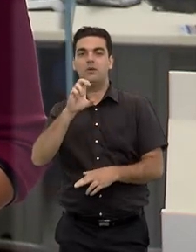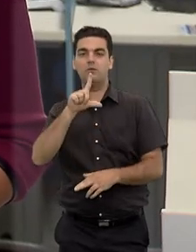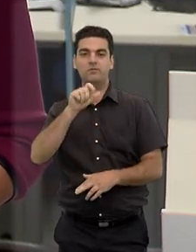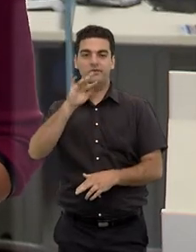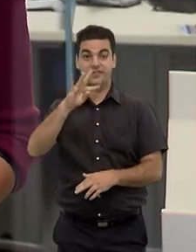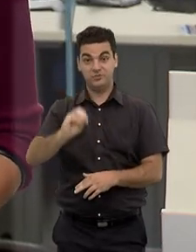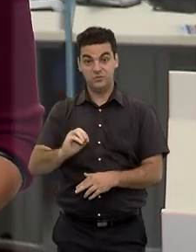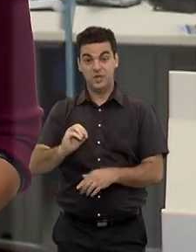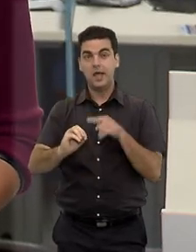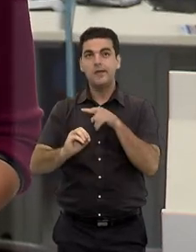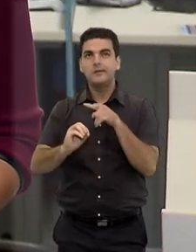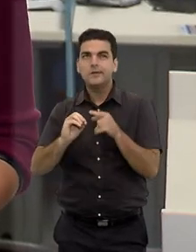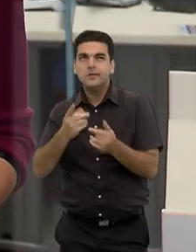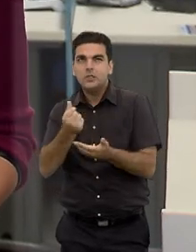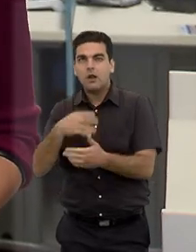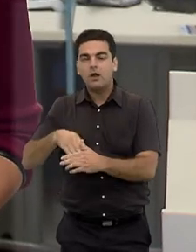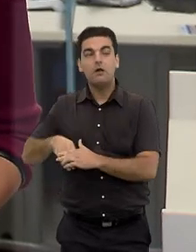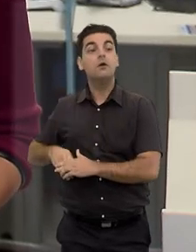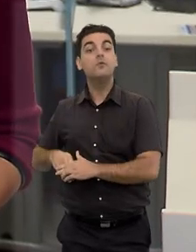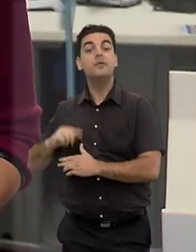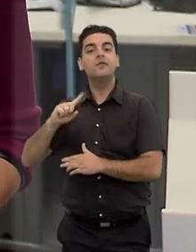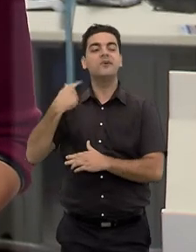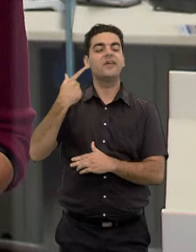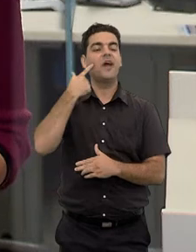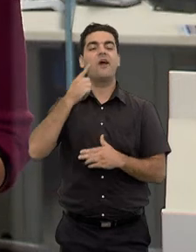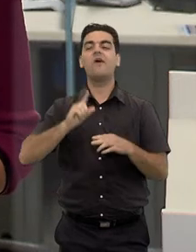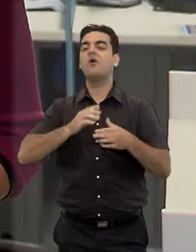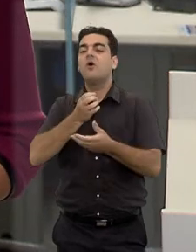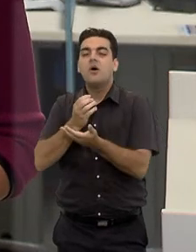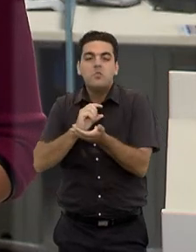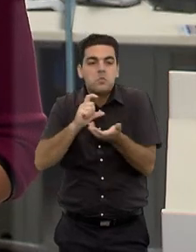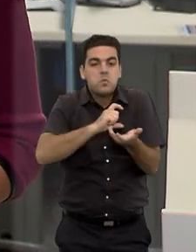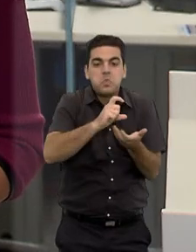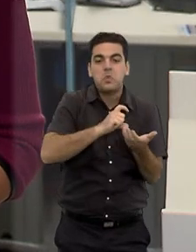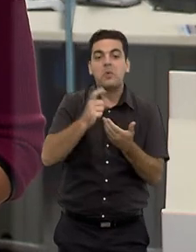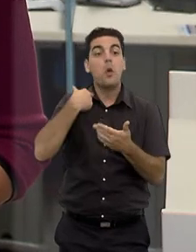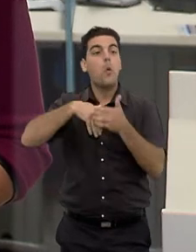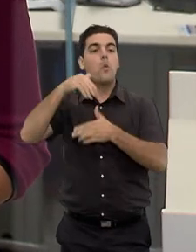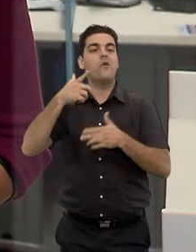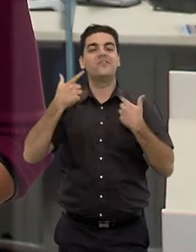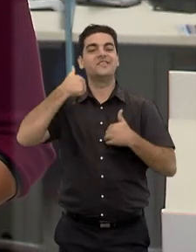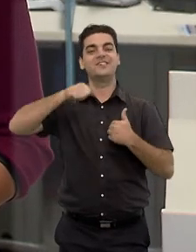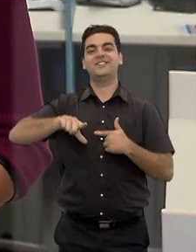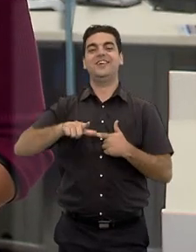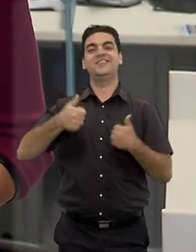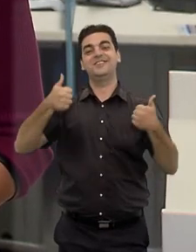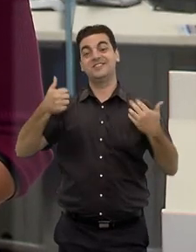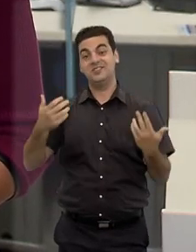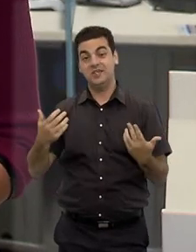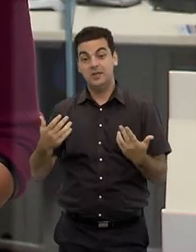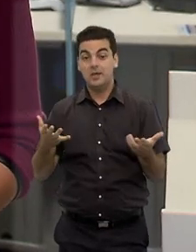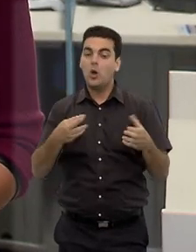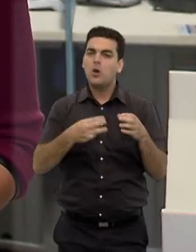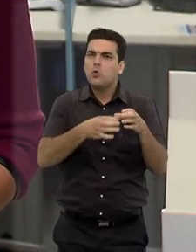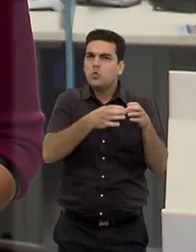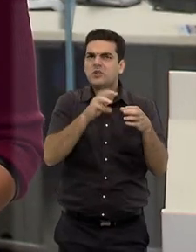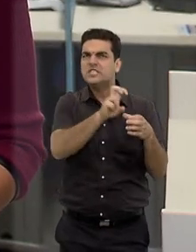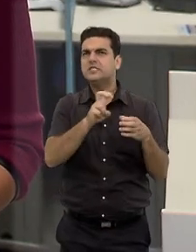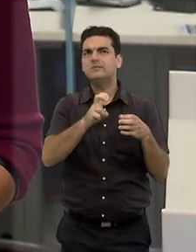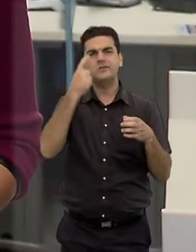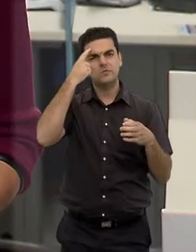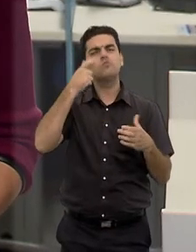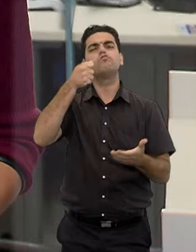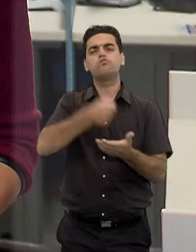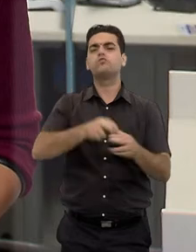peculato. Azeredo teria usado a verba na campanha para a reeleição dele ao governo em 1998. Para a quinta turma do